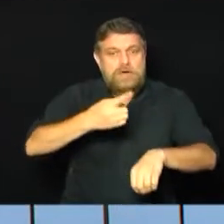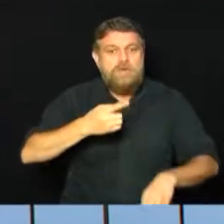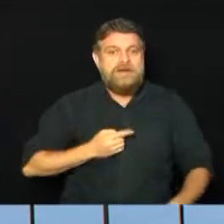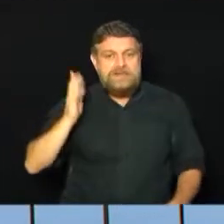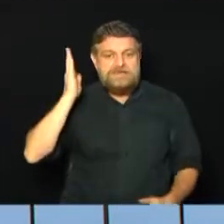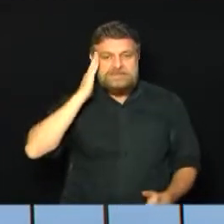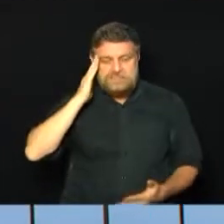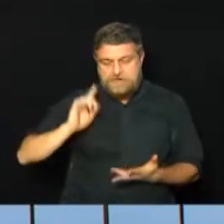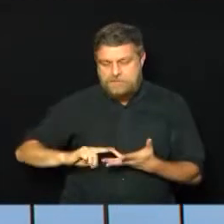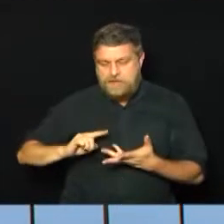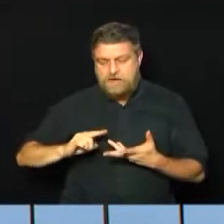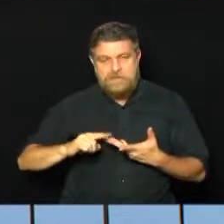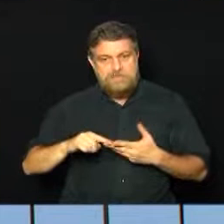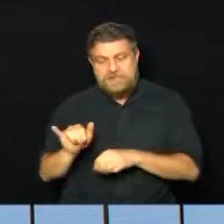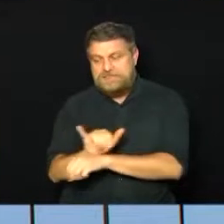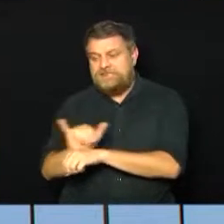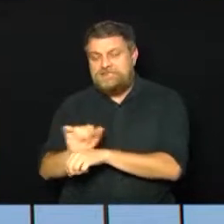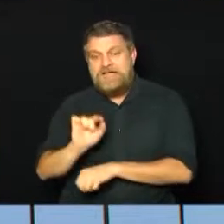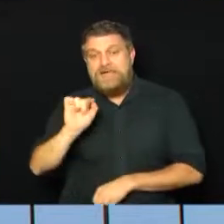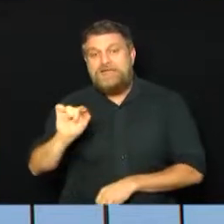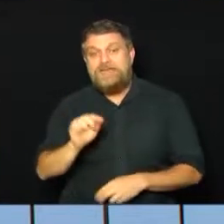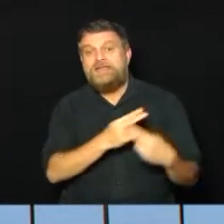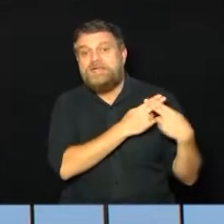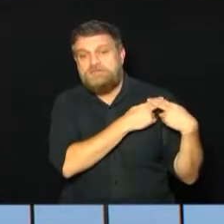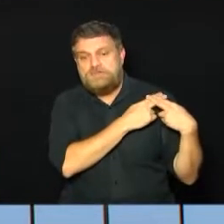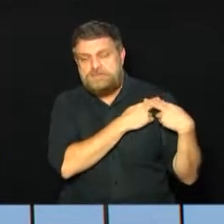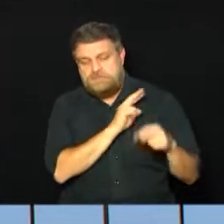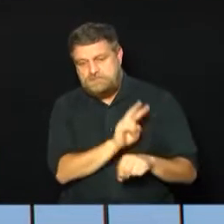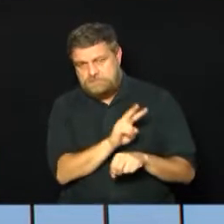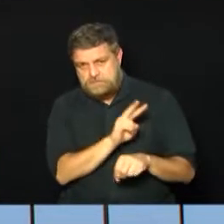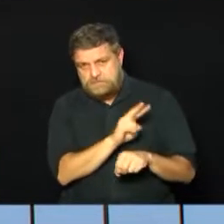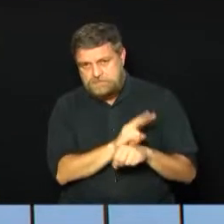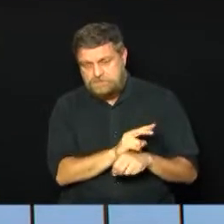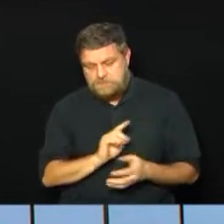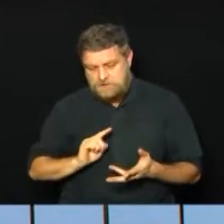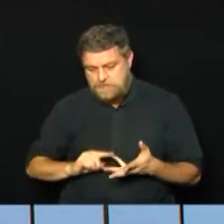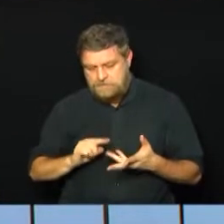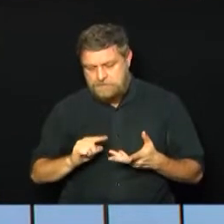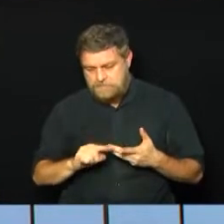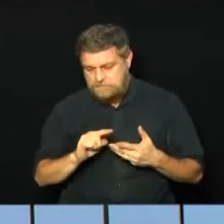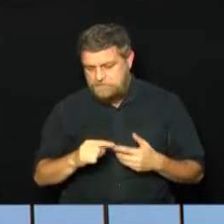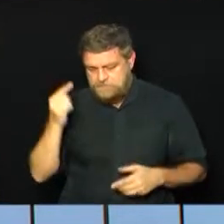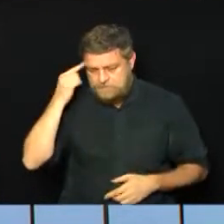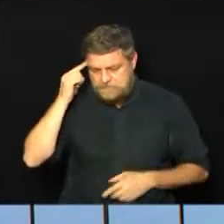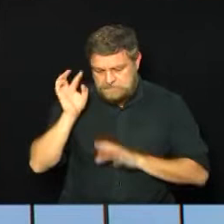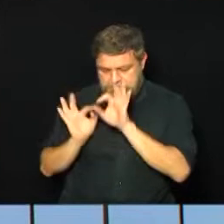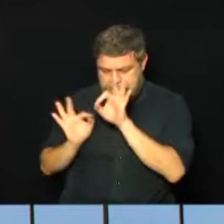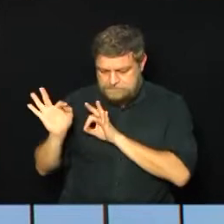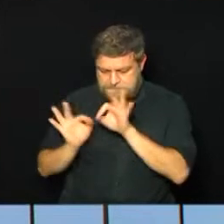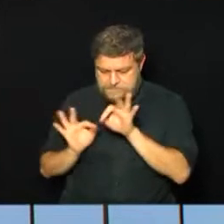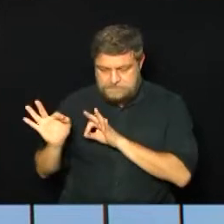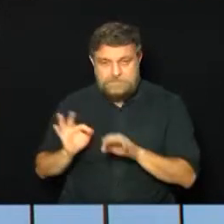as tratativas? Quem vai fazer o quê? Né? Então, tudo isso tem que ser pensado para planejar uma